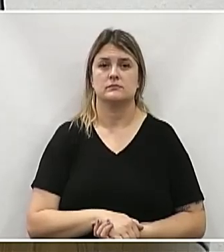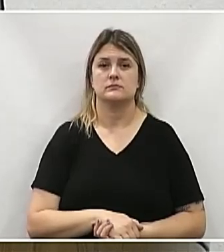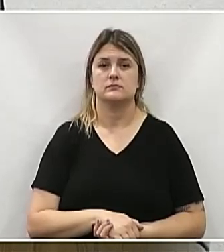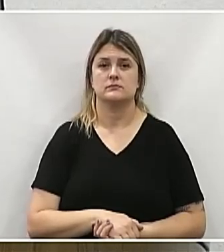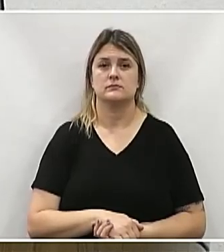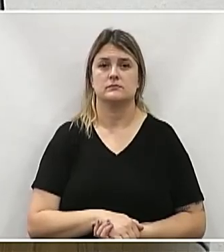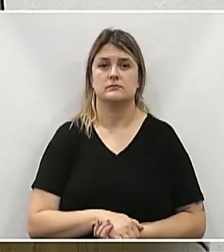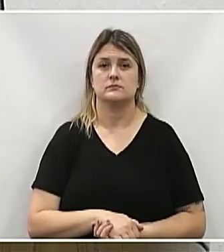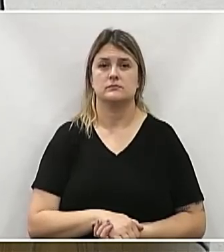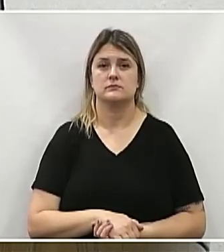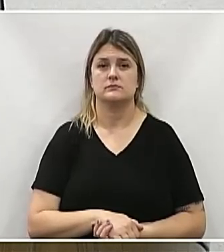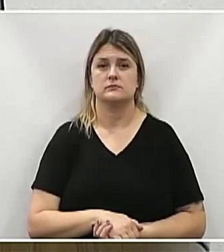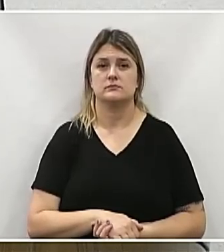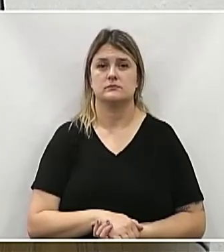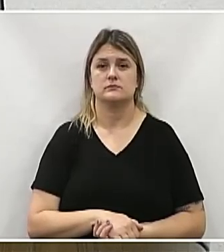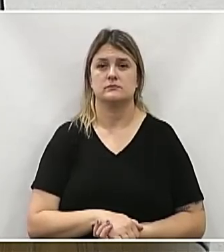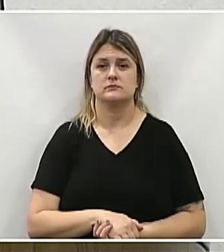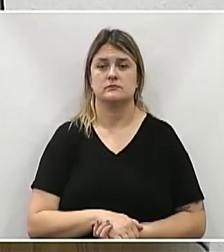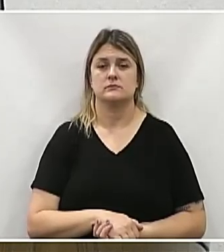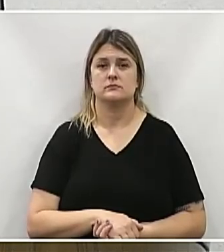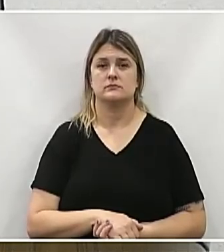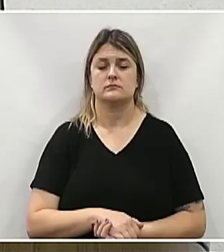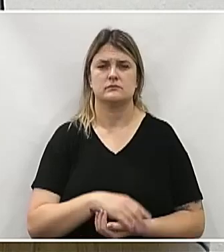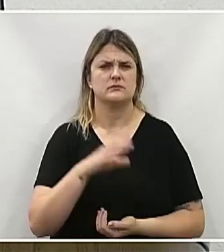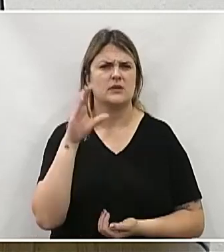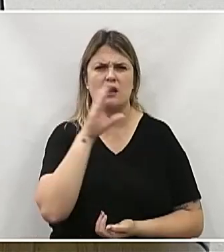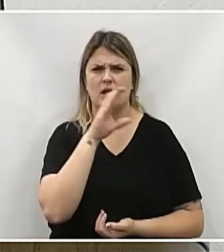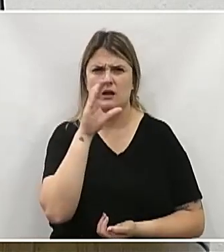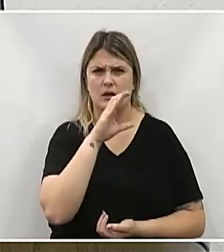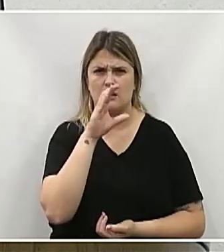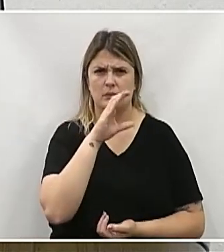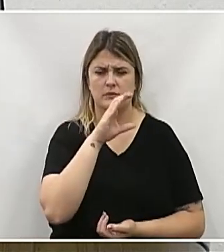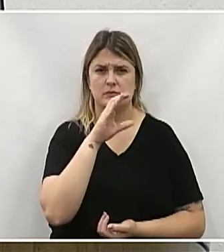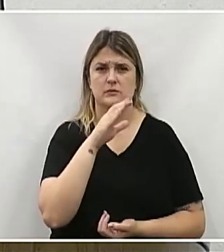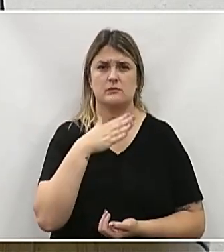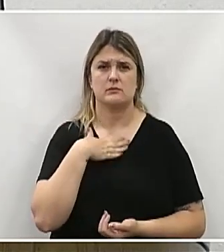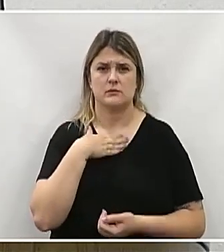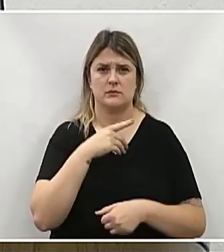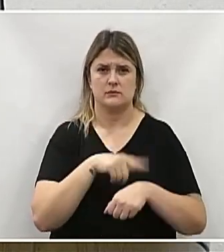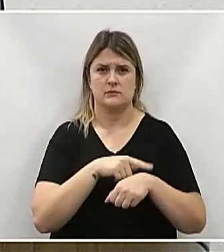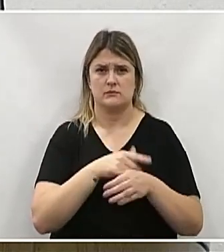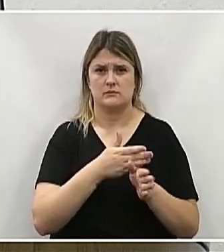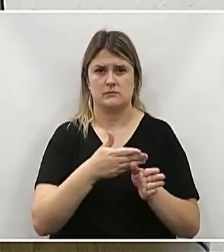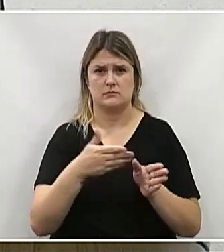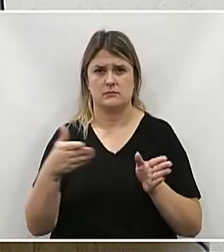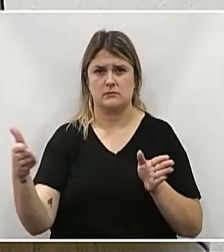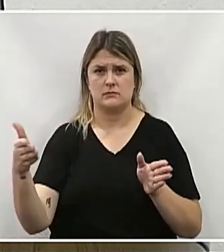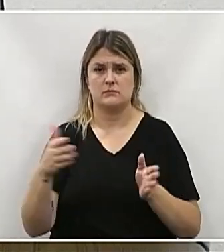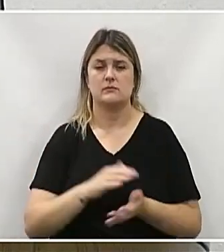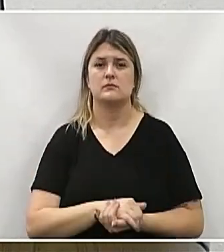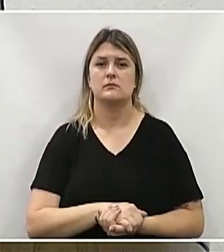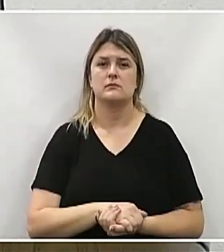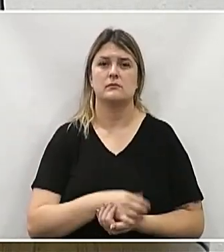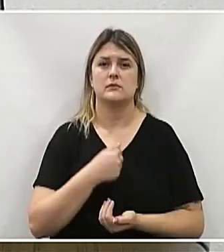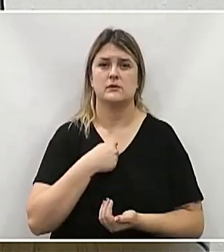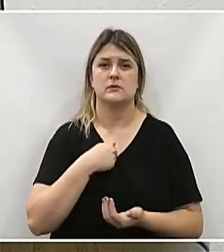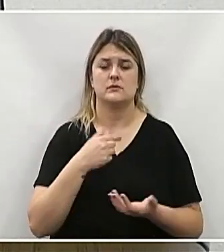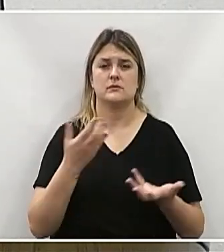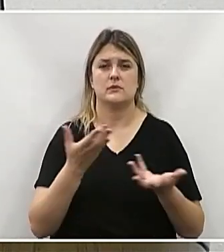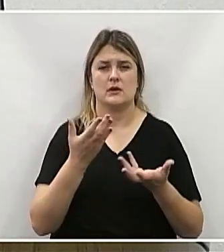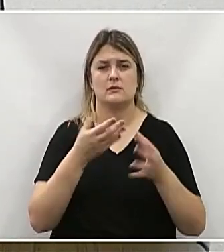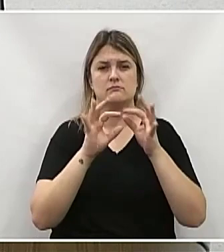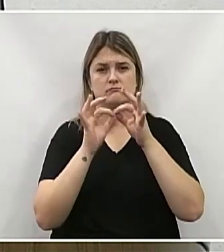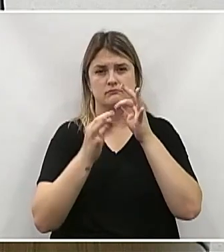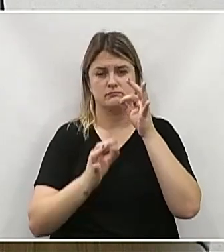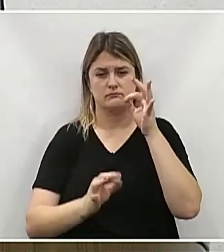agora é rápido essa minha fala aqui nós não temos muito tempo para falar eu gostaria de poder falar